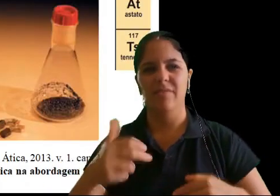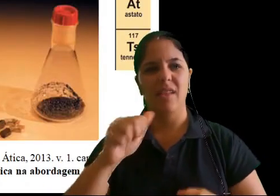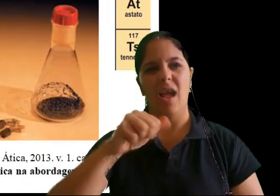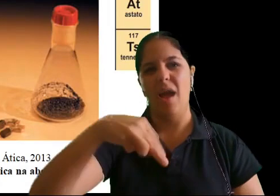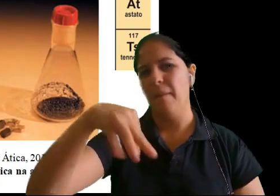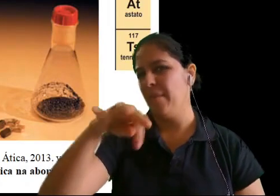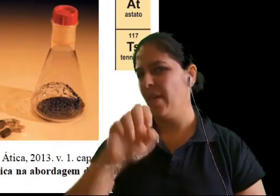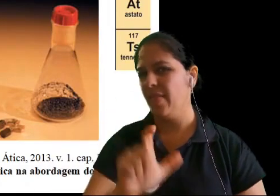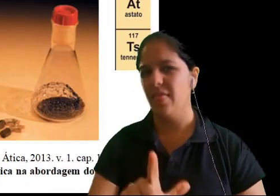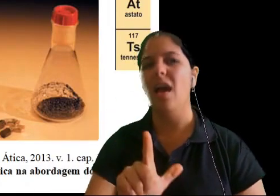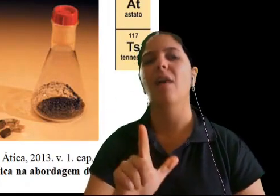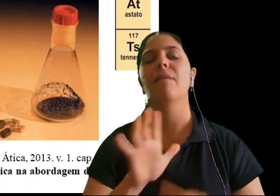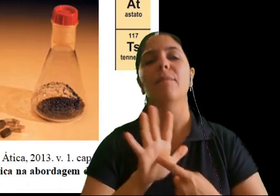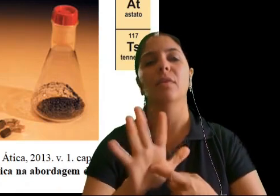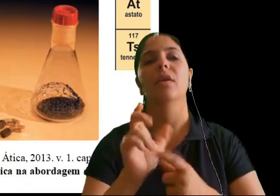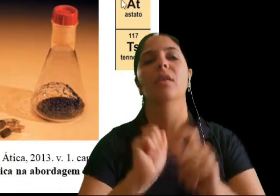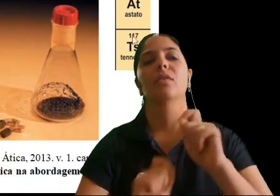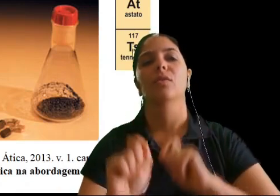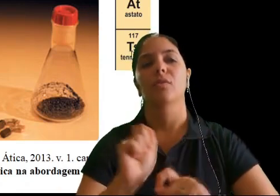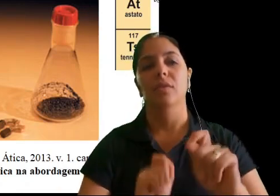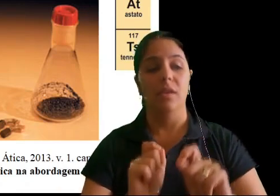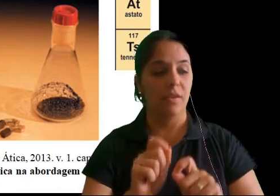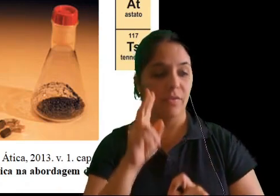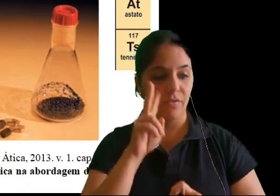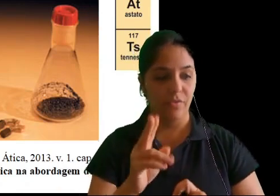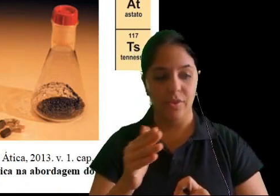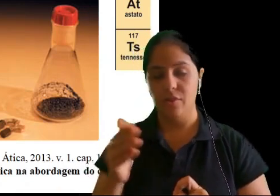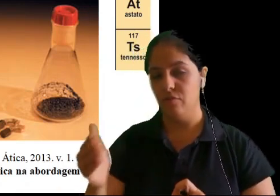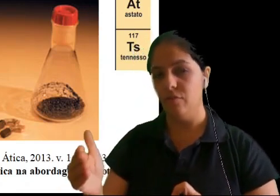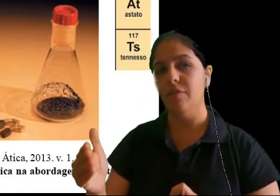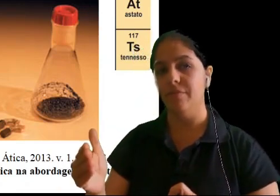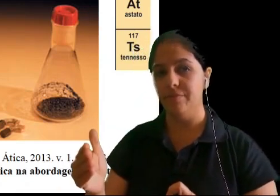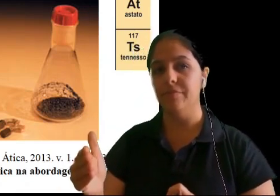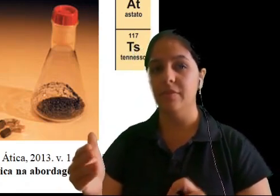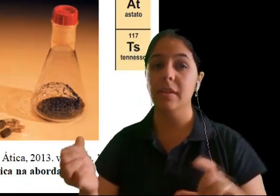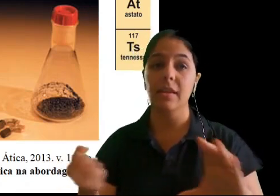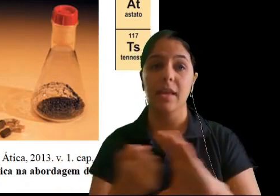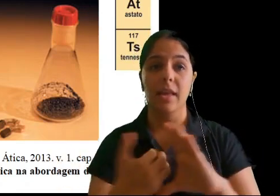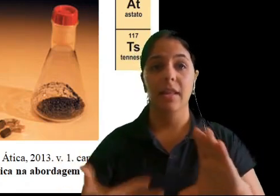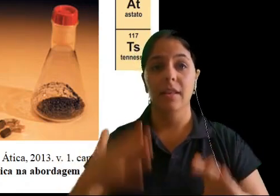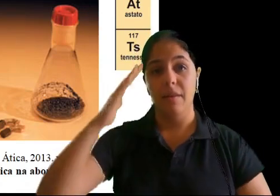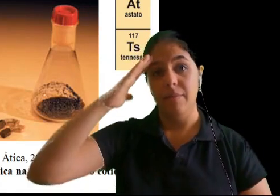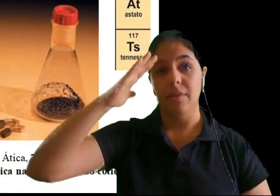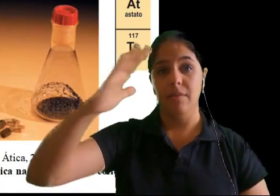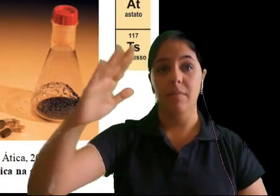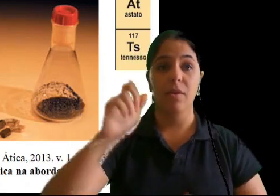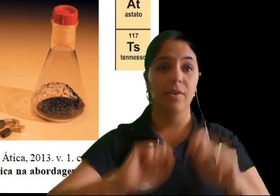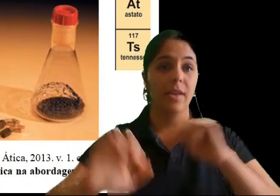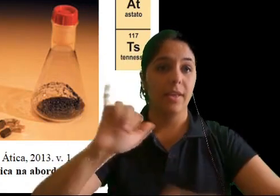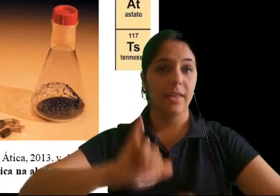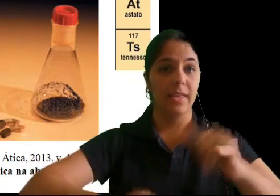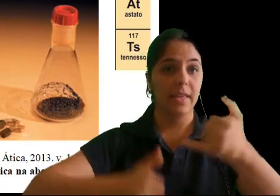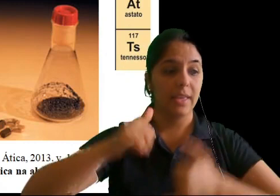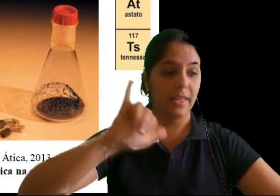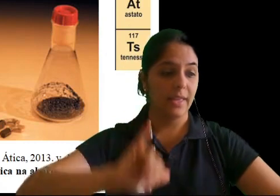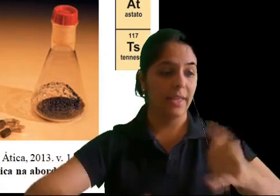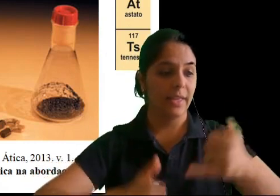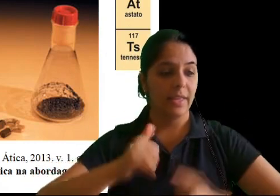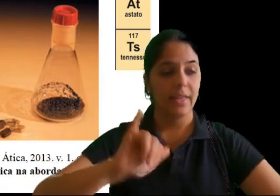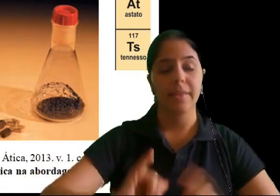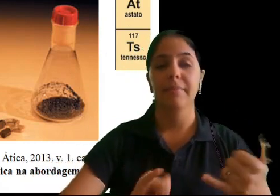são chamados de não metais, são indicados aqui ao lado, e eles têm como principal característica química